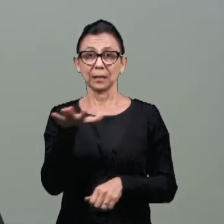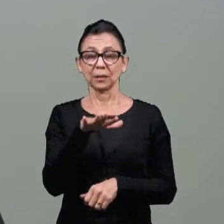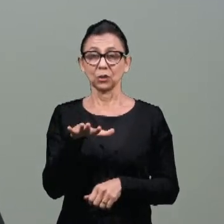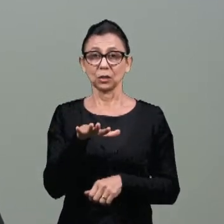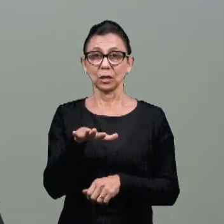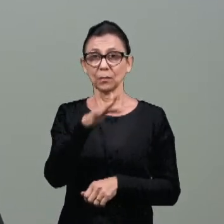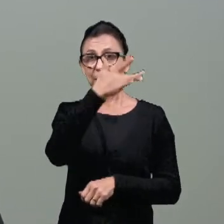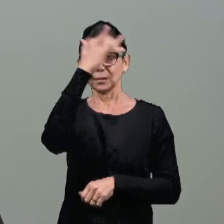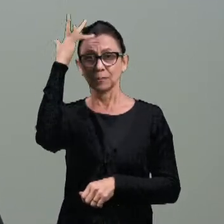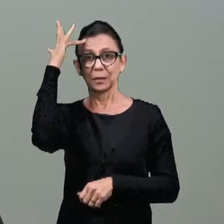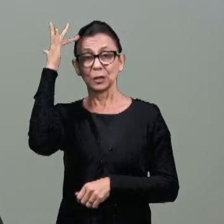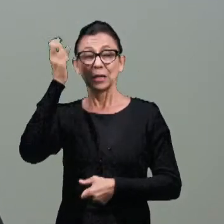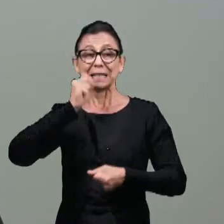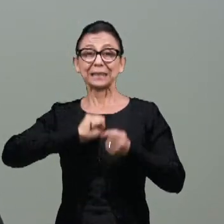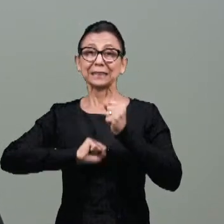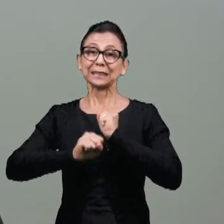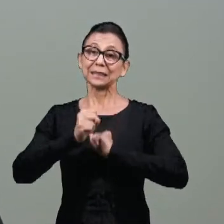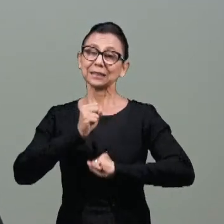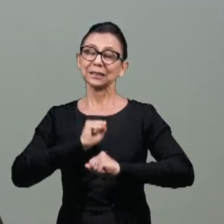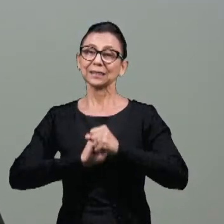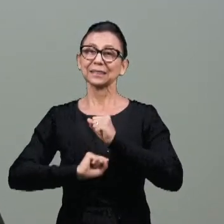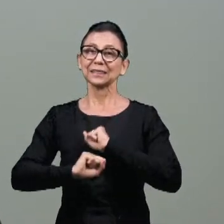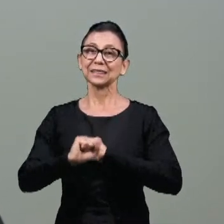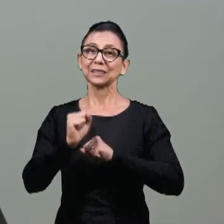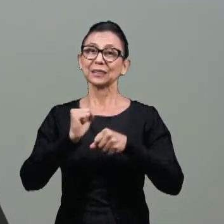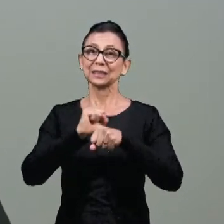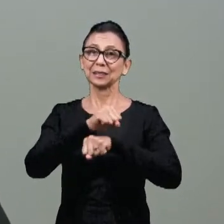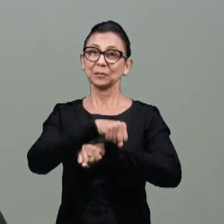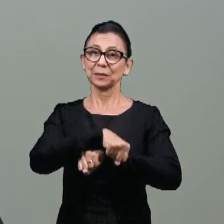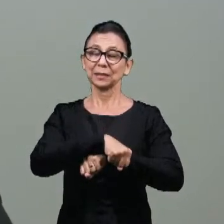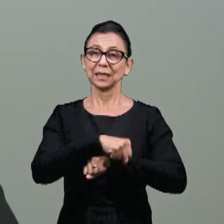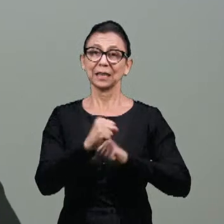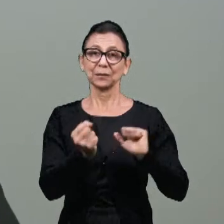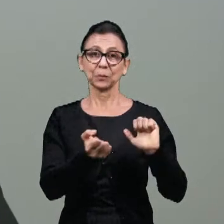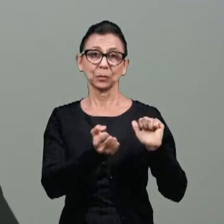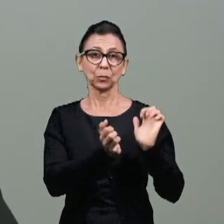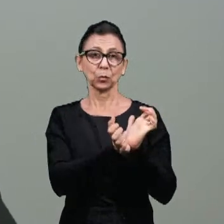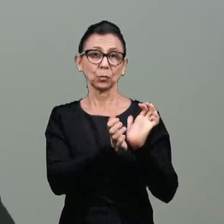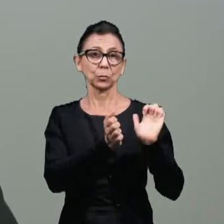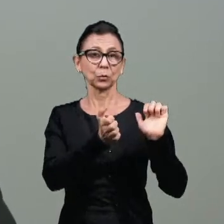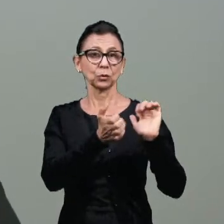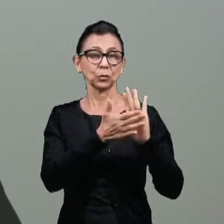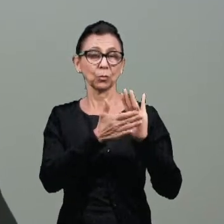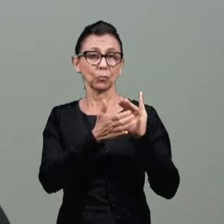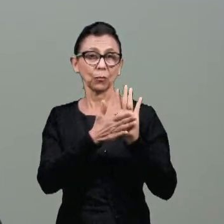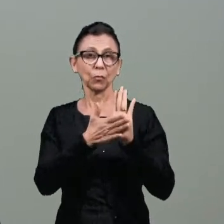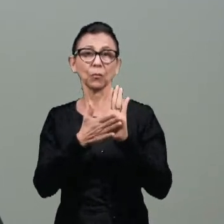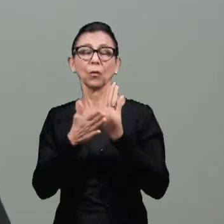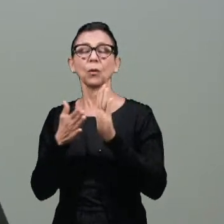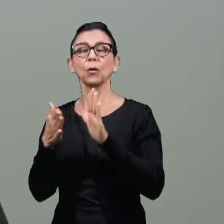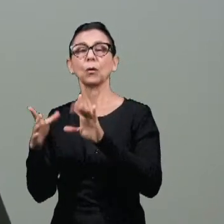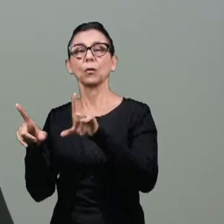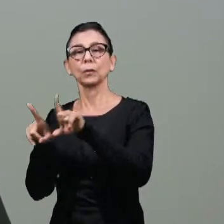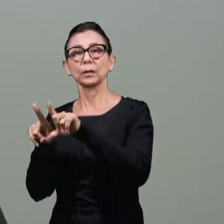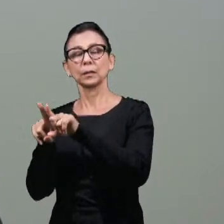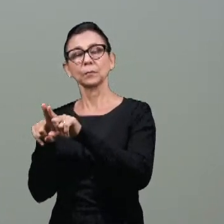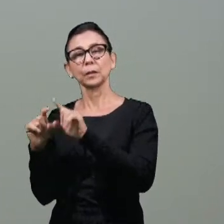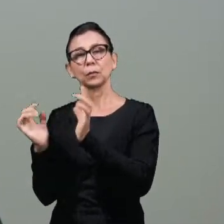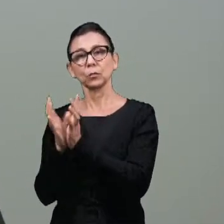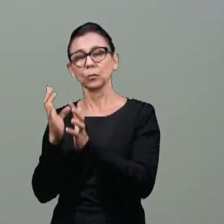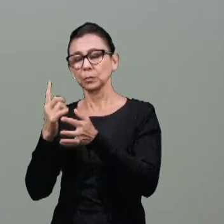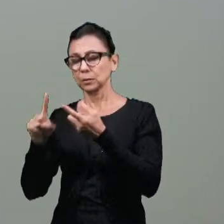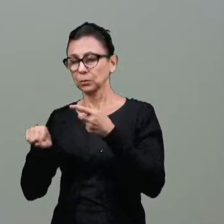louvor e instrumentistas. O pastor estava falando sobre os convertidos, o SGI, sobre conversão, sobre